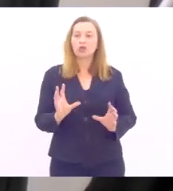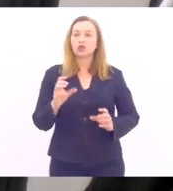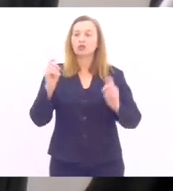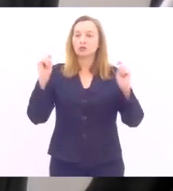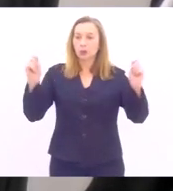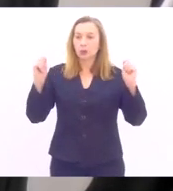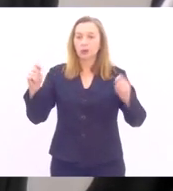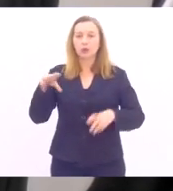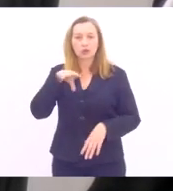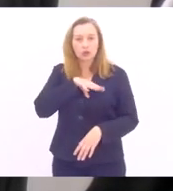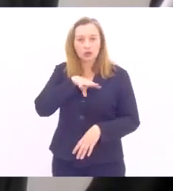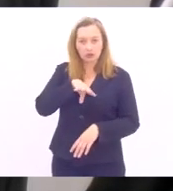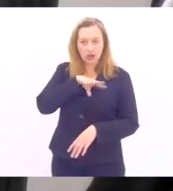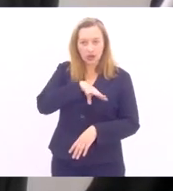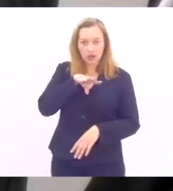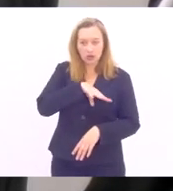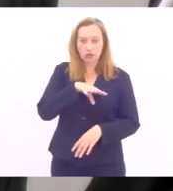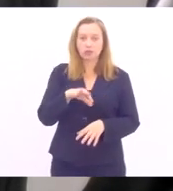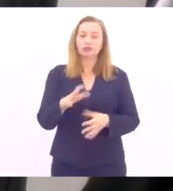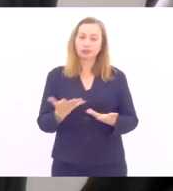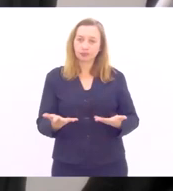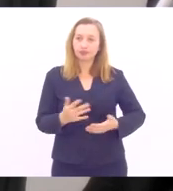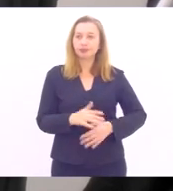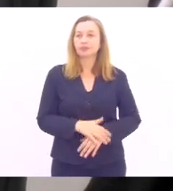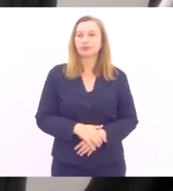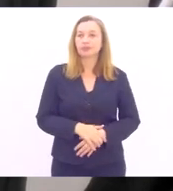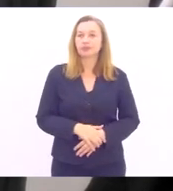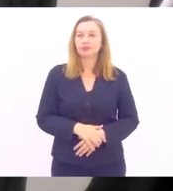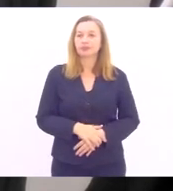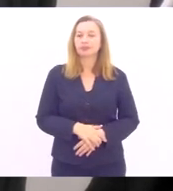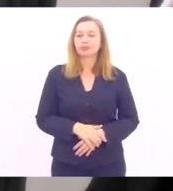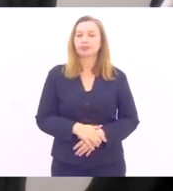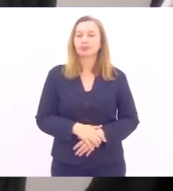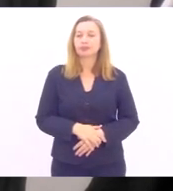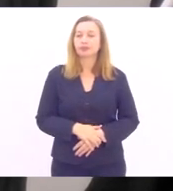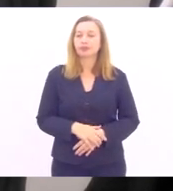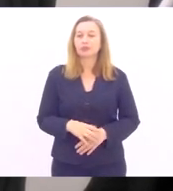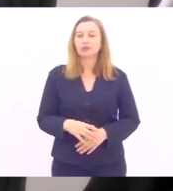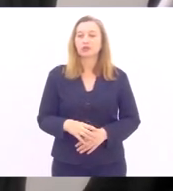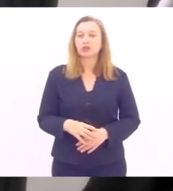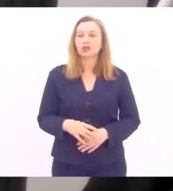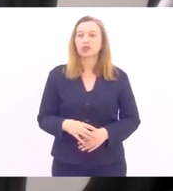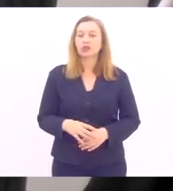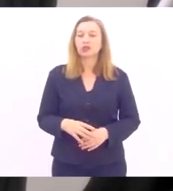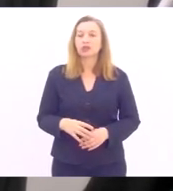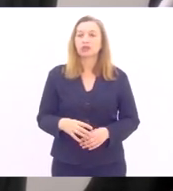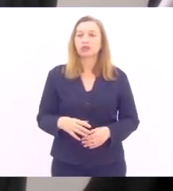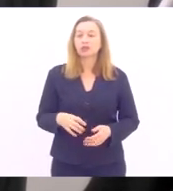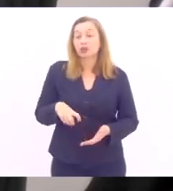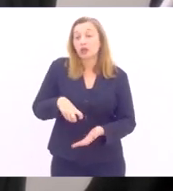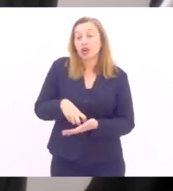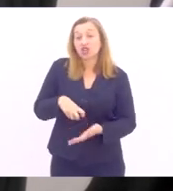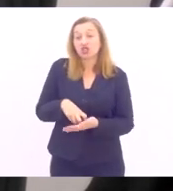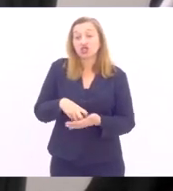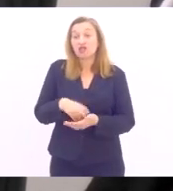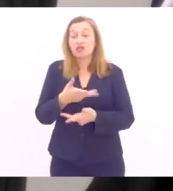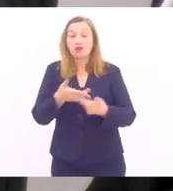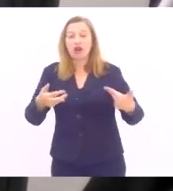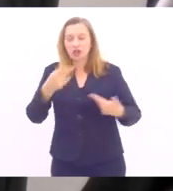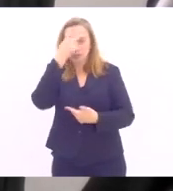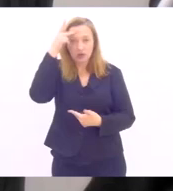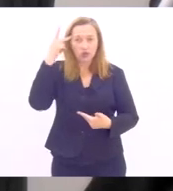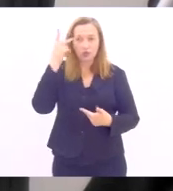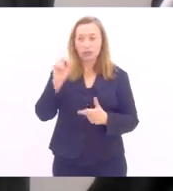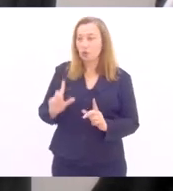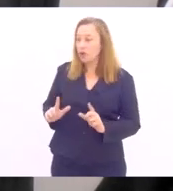mais penalizadas, que não se penalize dezenas de milhares de pessoas por